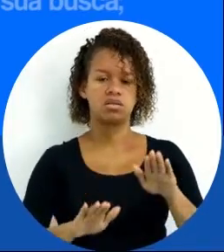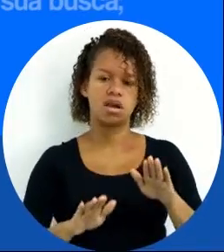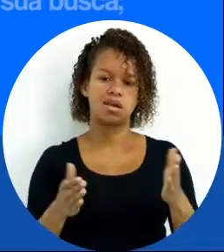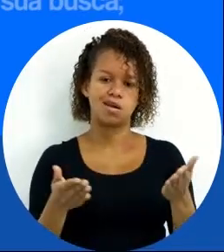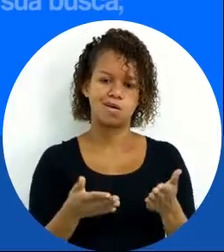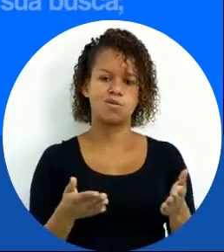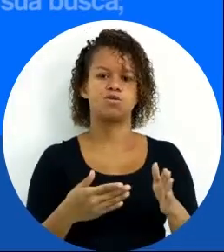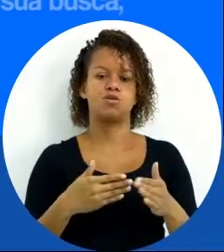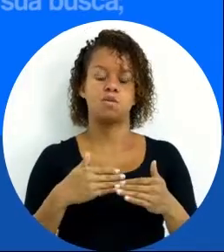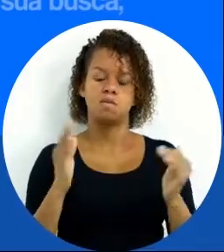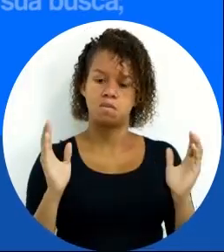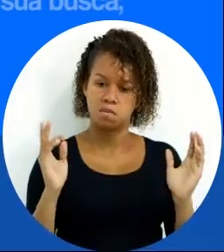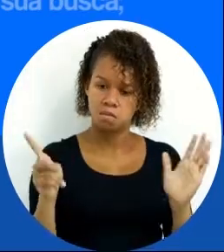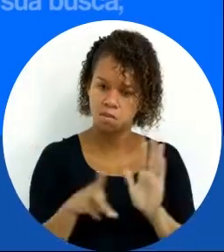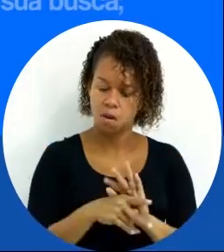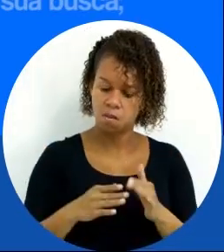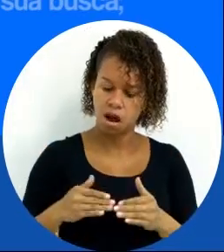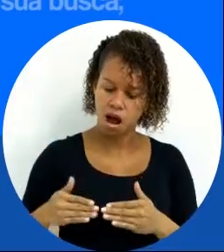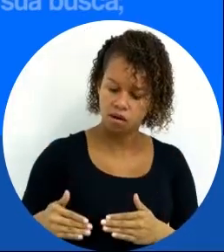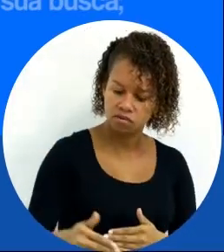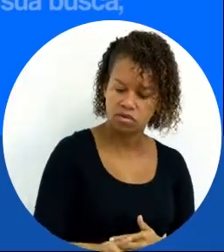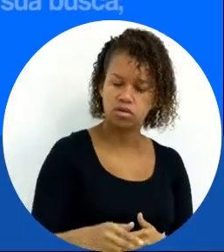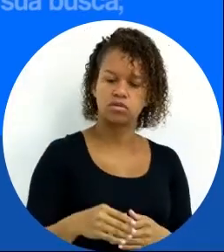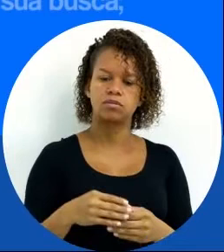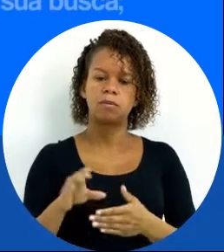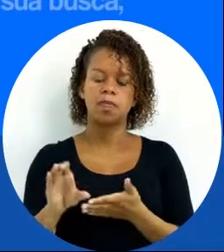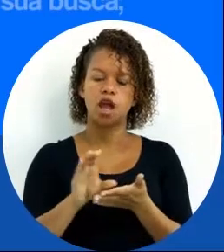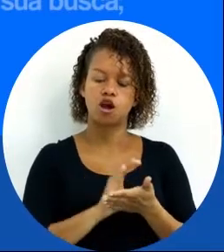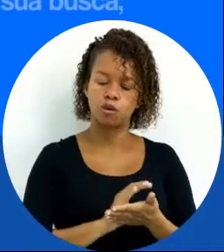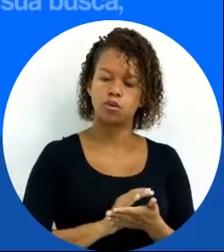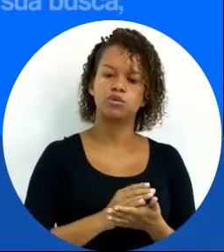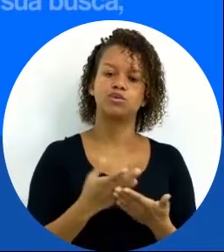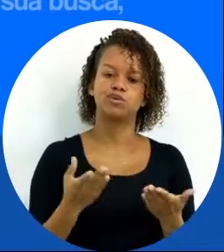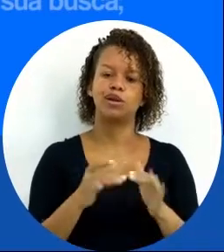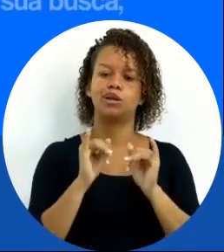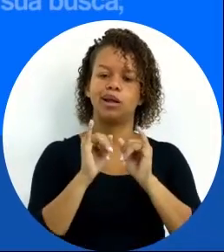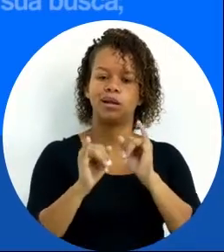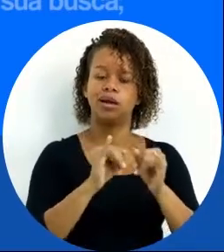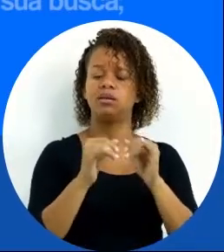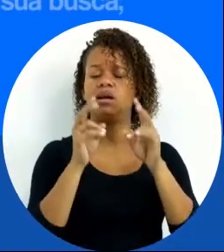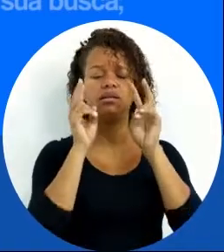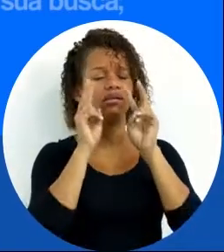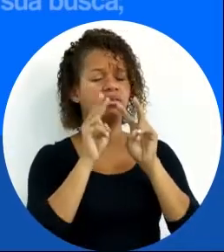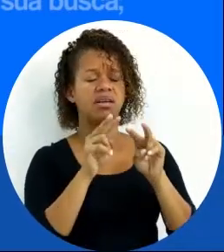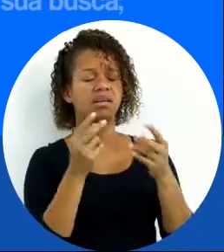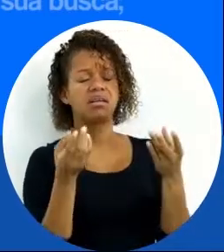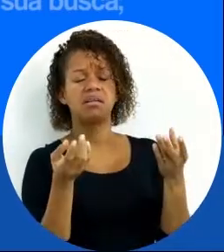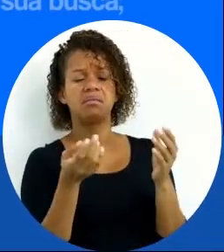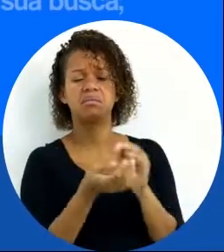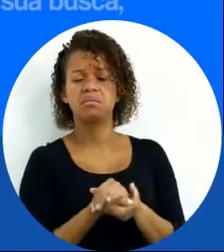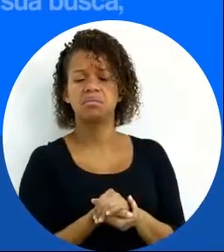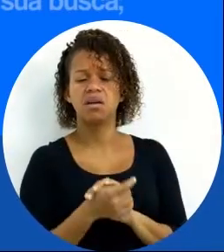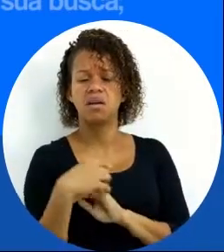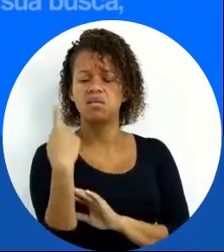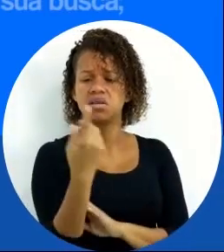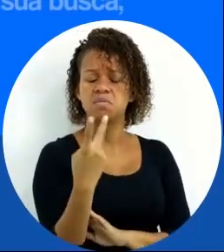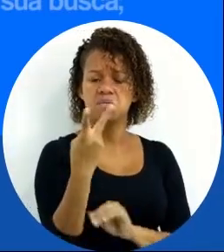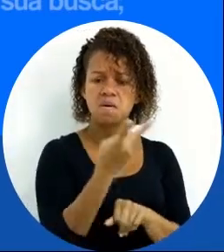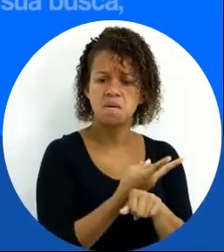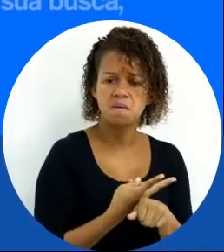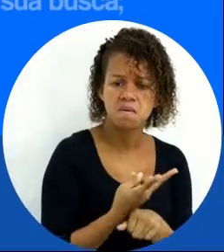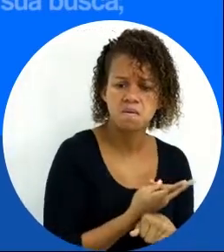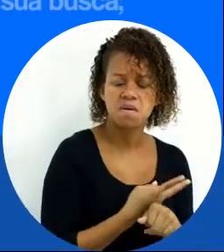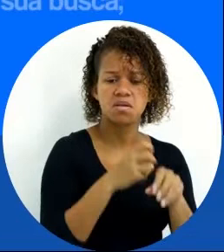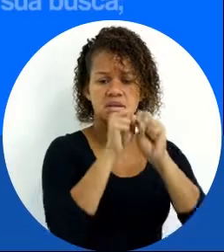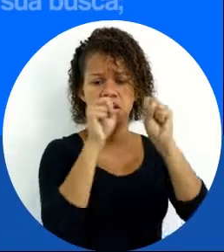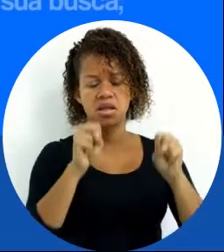com o próprio avanço da internet e dos recursos computacionais, a gente vê que é uma métrica que você realiza buscas, tanto